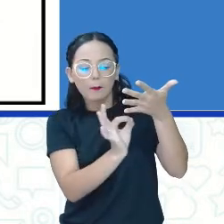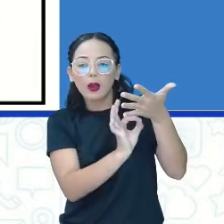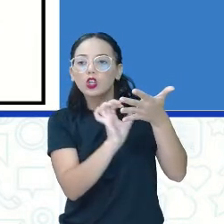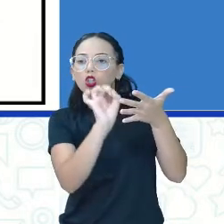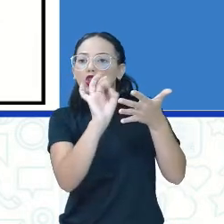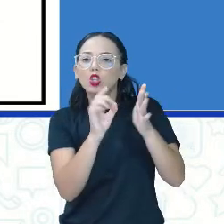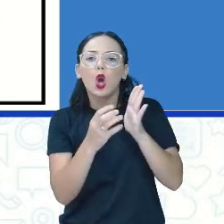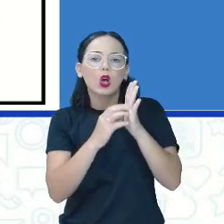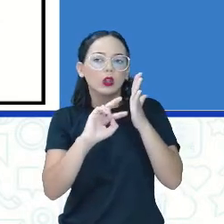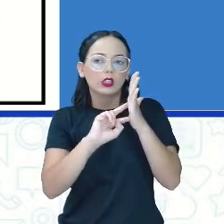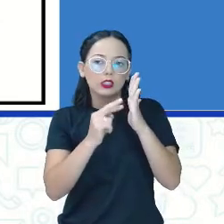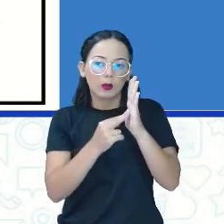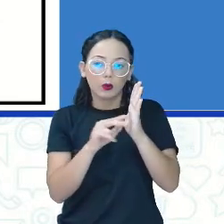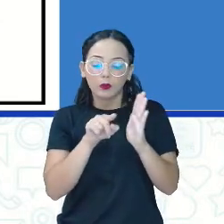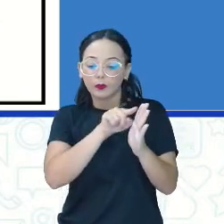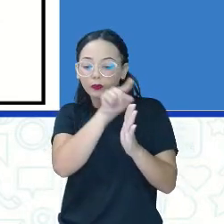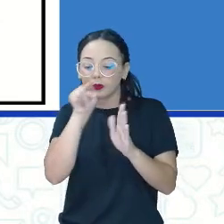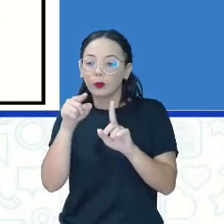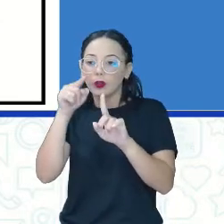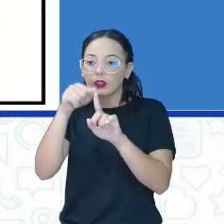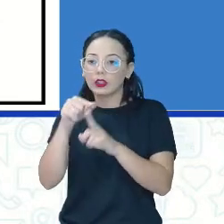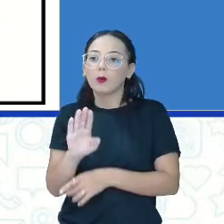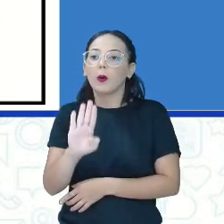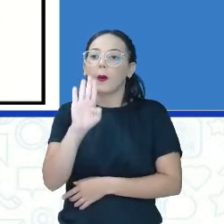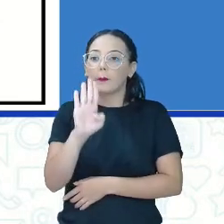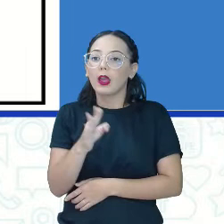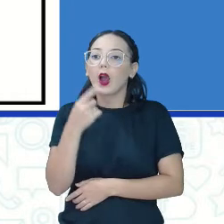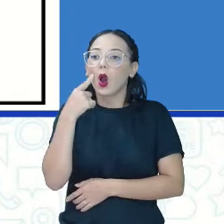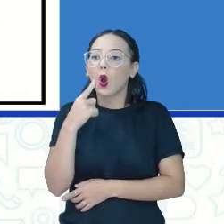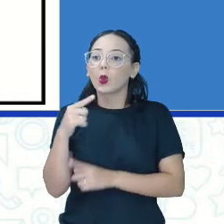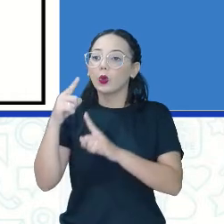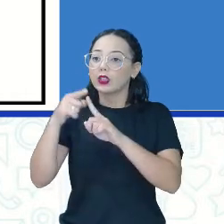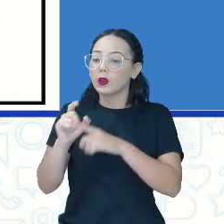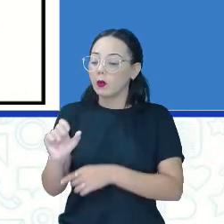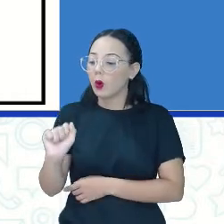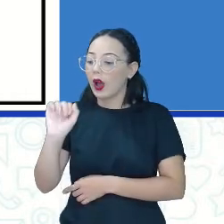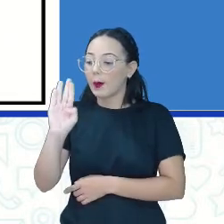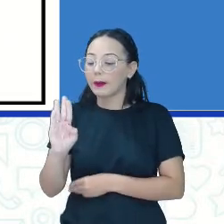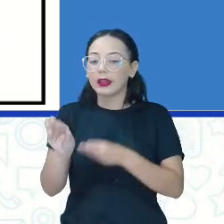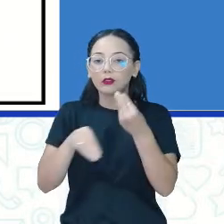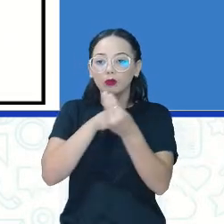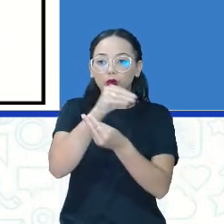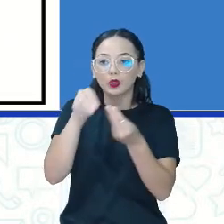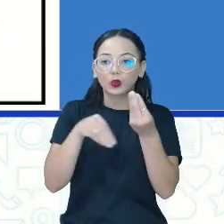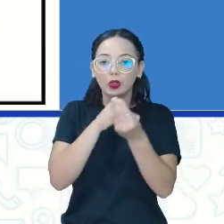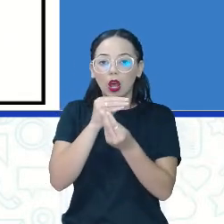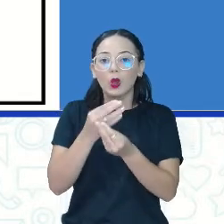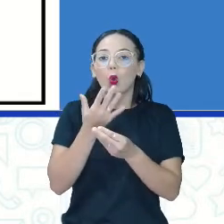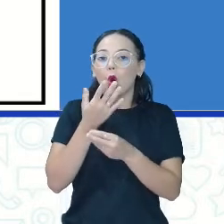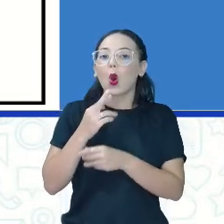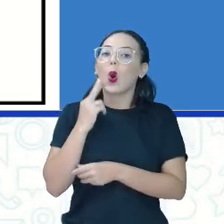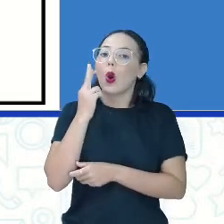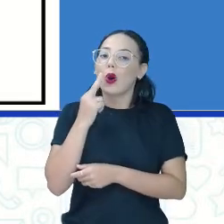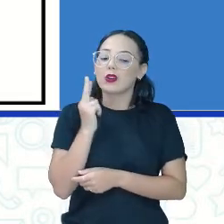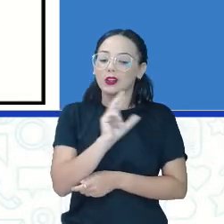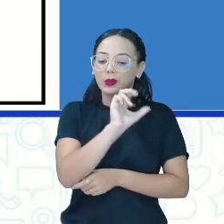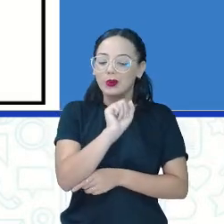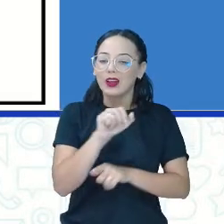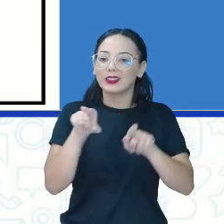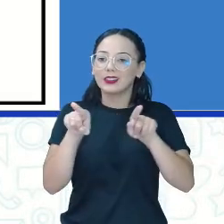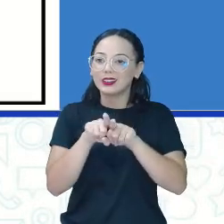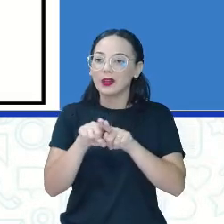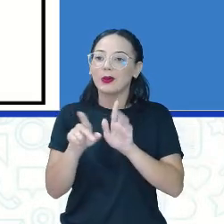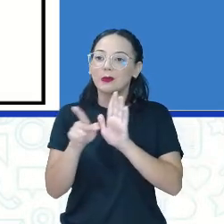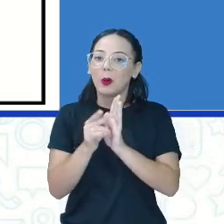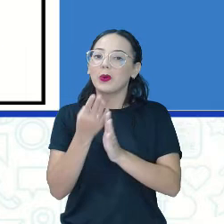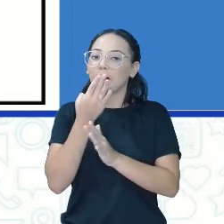uma simbologia. No tipo B, agora veja que no tipo AB, tanto ele apresenta as bolinhas rosas do A, como os